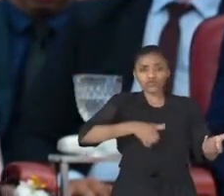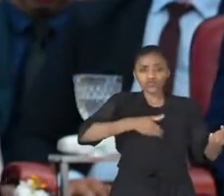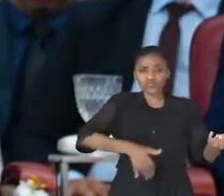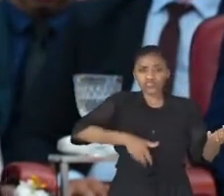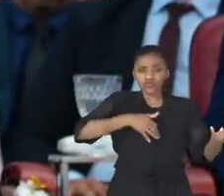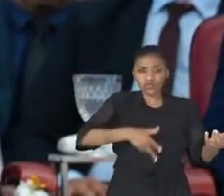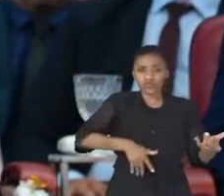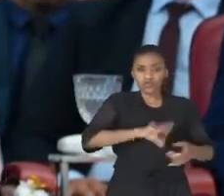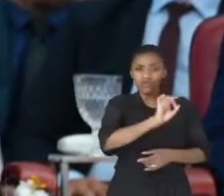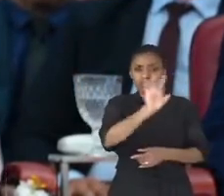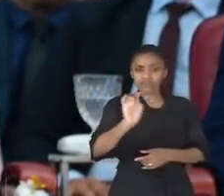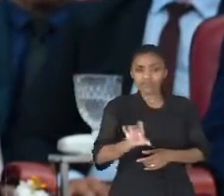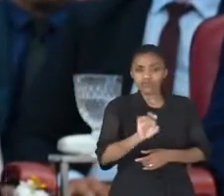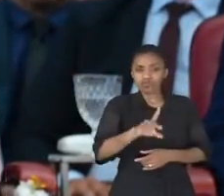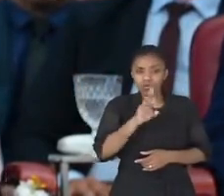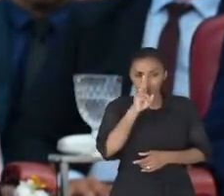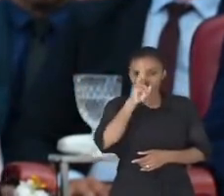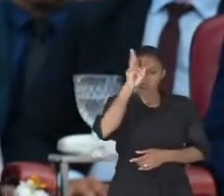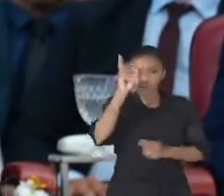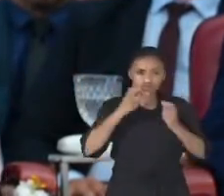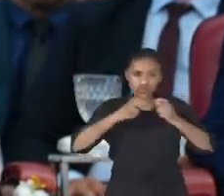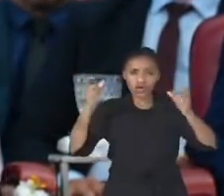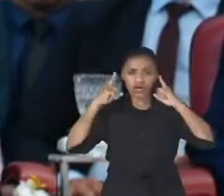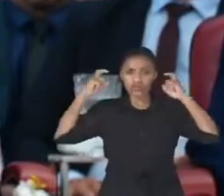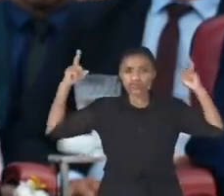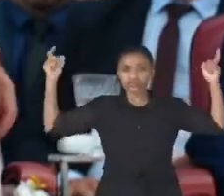cada um deles com barulho mais extravagante do que os outros.